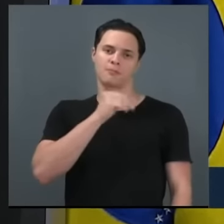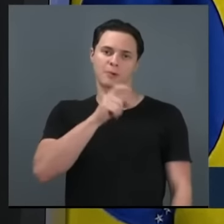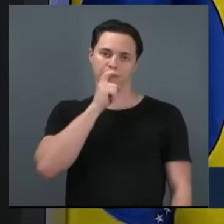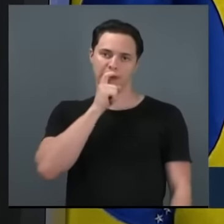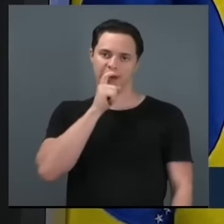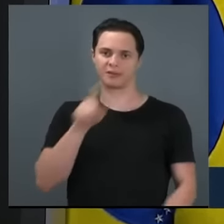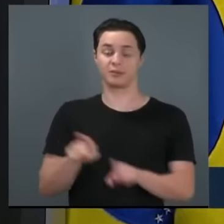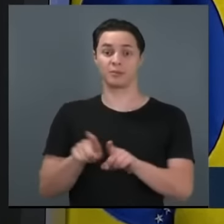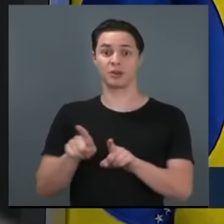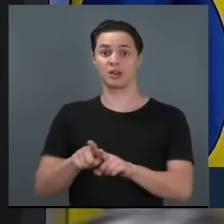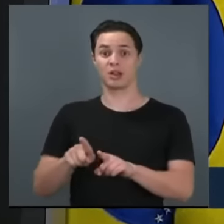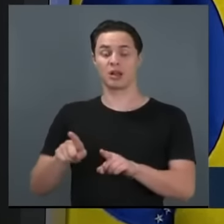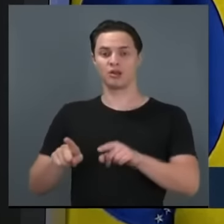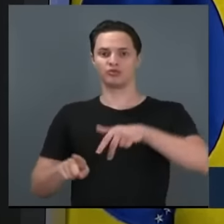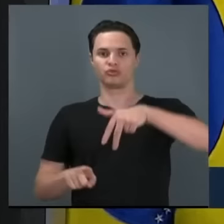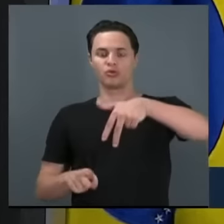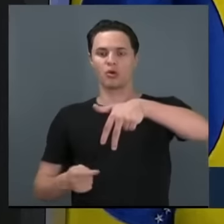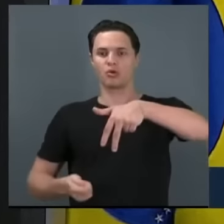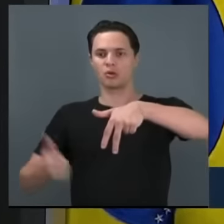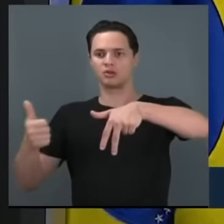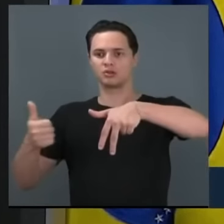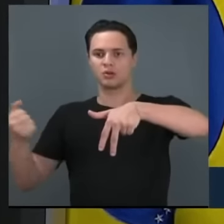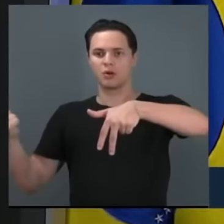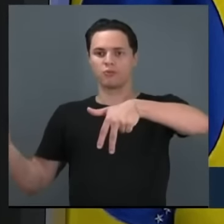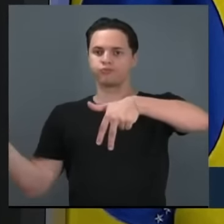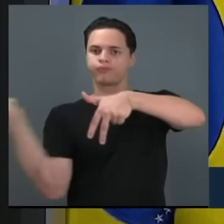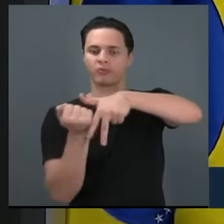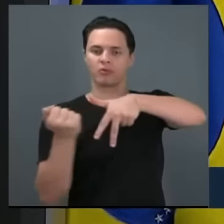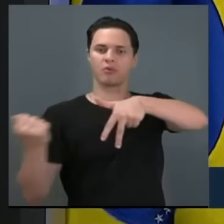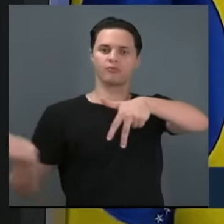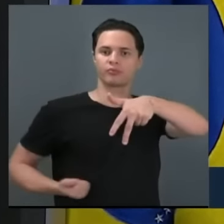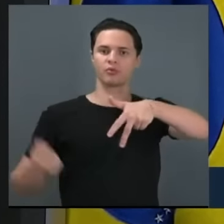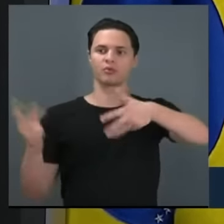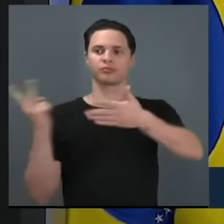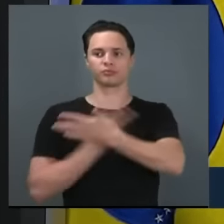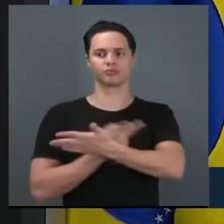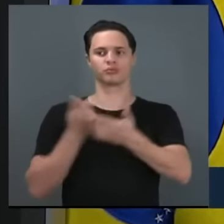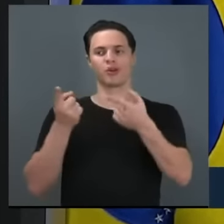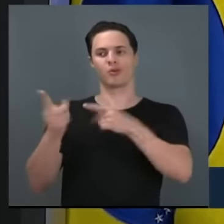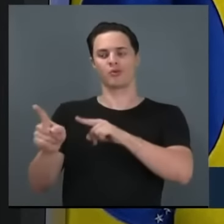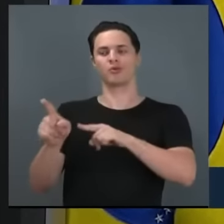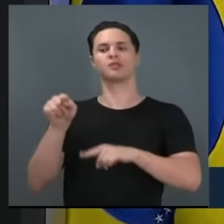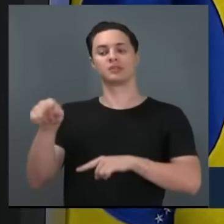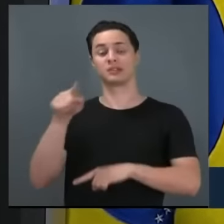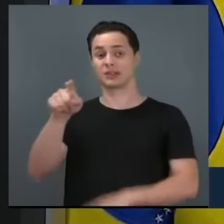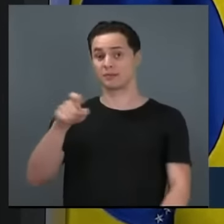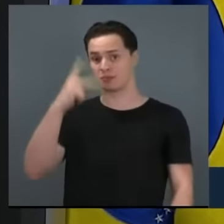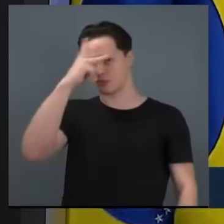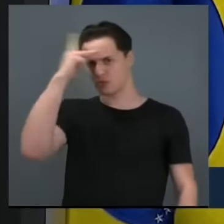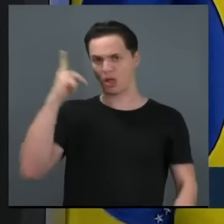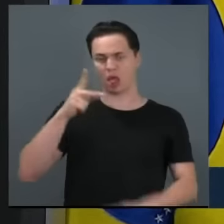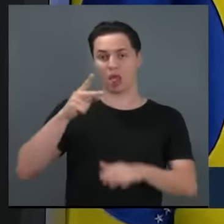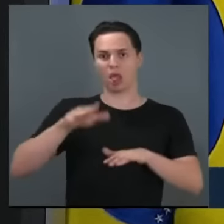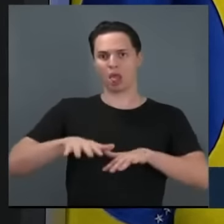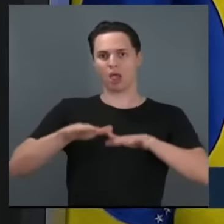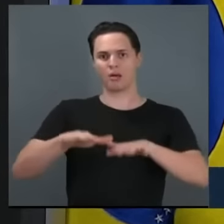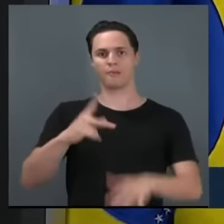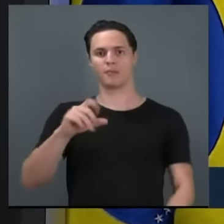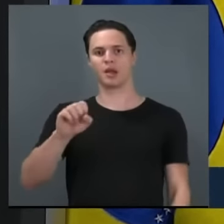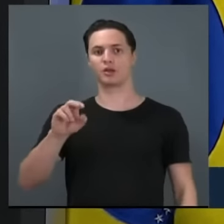que quase foi uma vítima fatal de um atentado de um ex-militante do PSOL, da